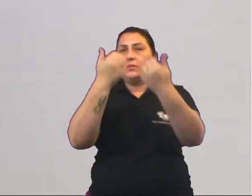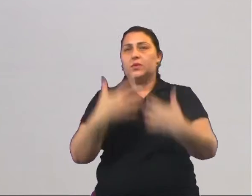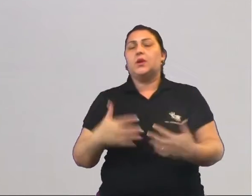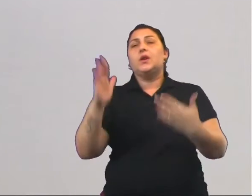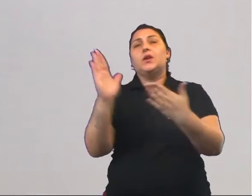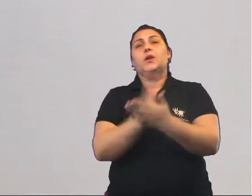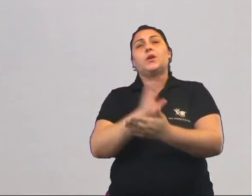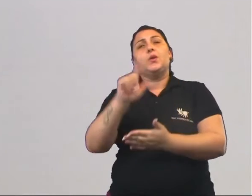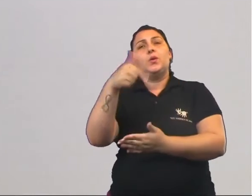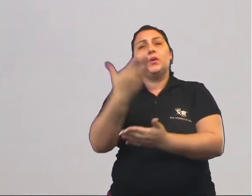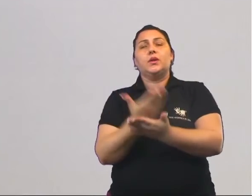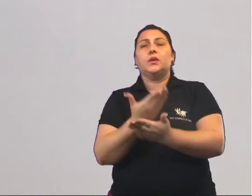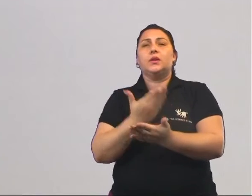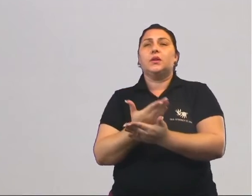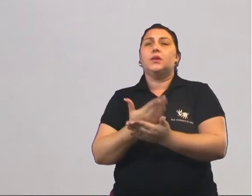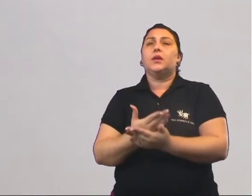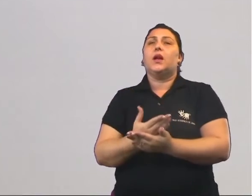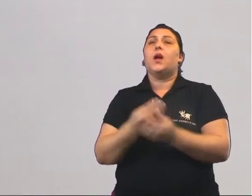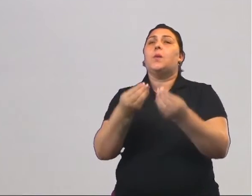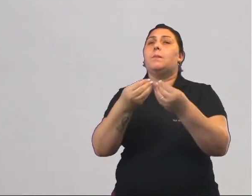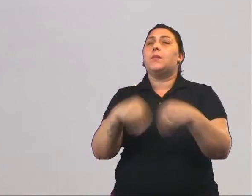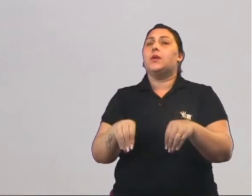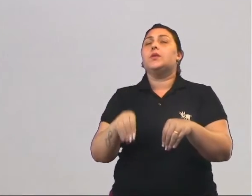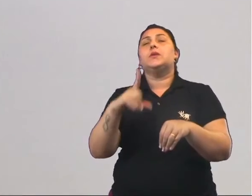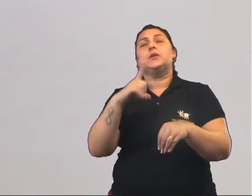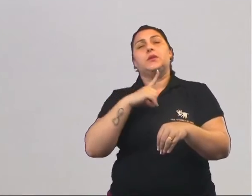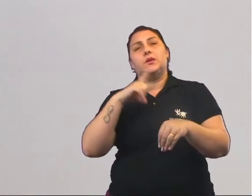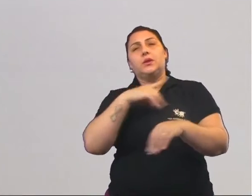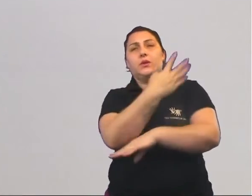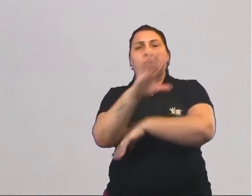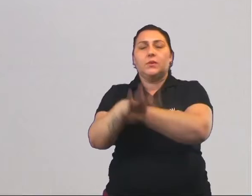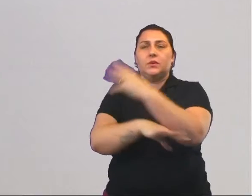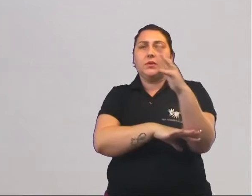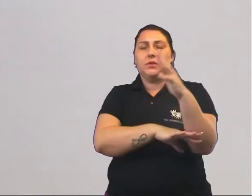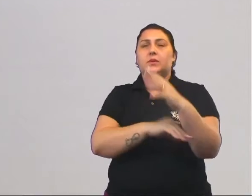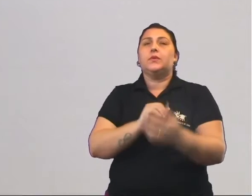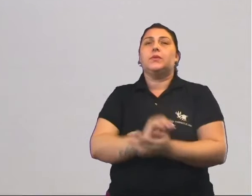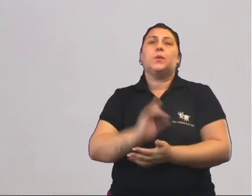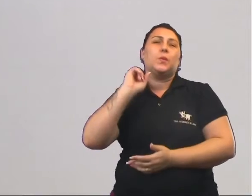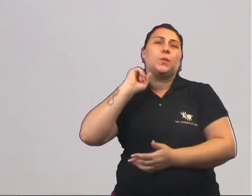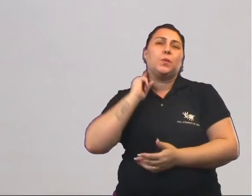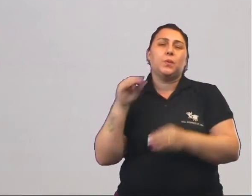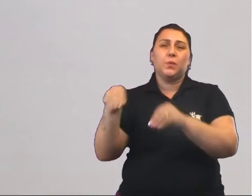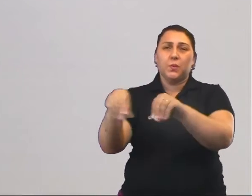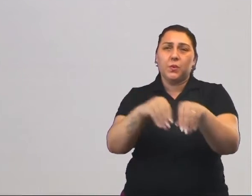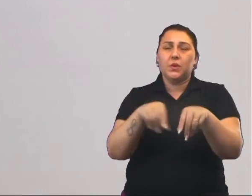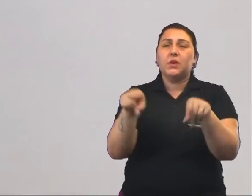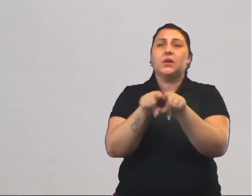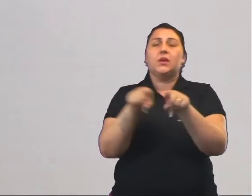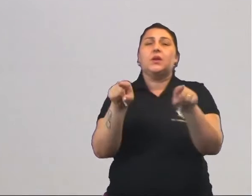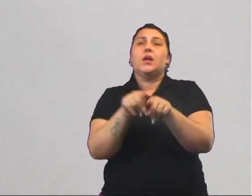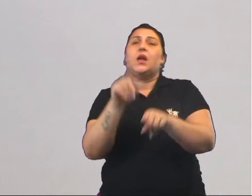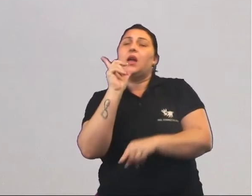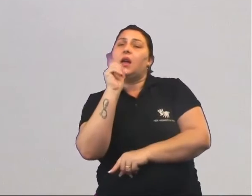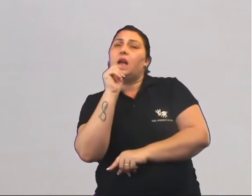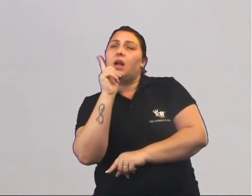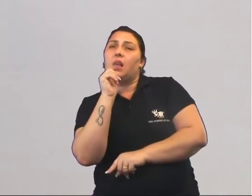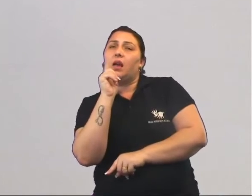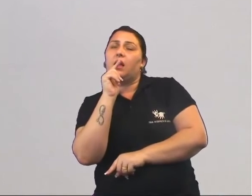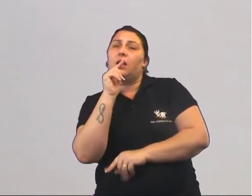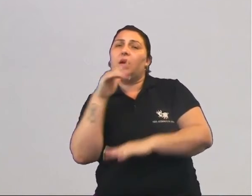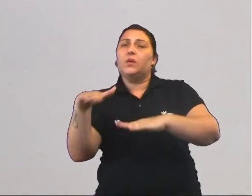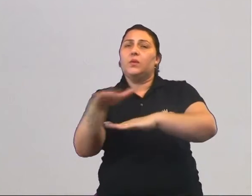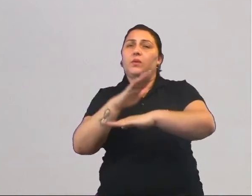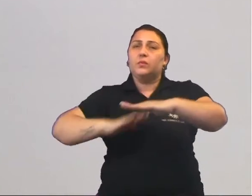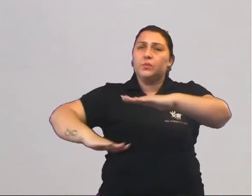aqui em outras aulas os danos que o agrotóxico causa ao meio ambiente, né? Ele polui o solo e ele polui também as águas, tanto